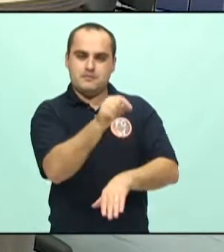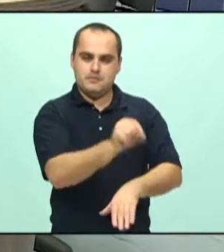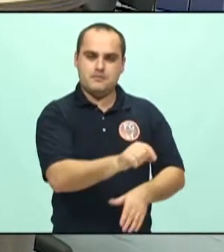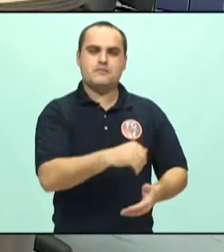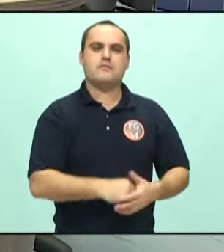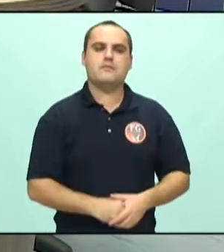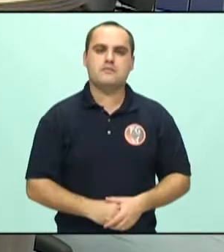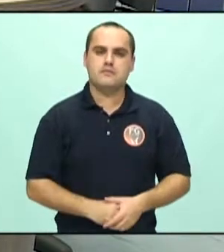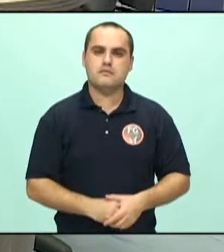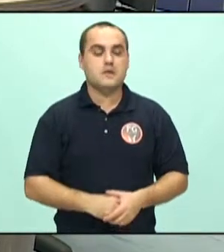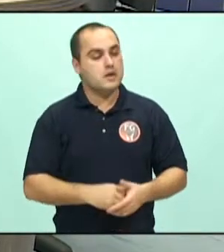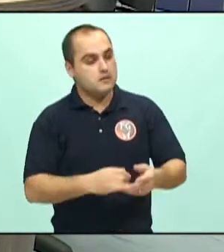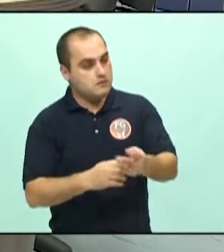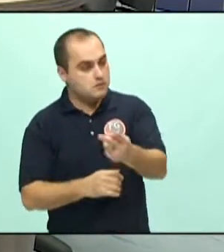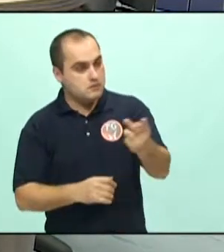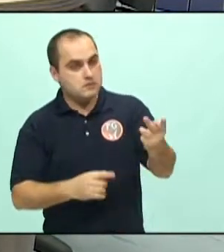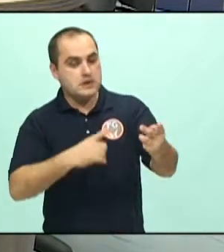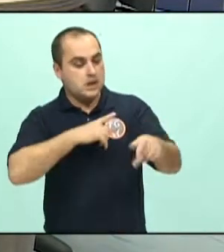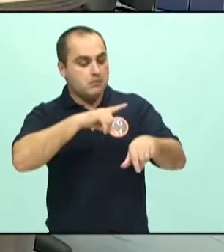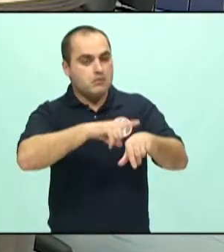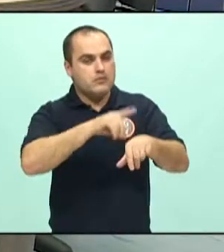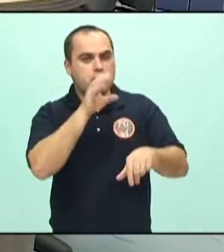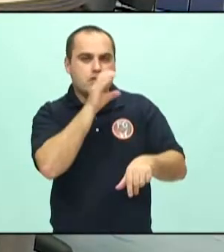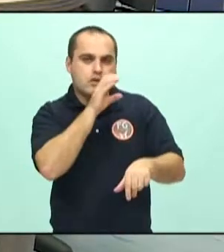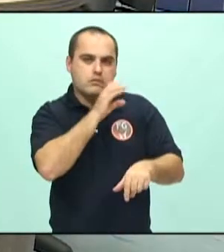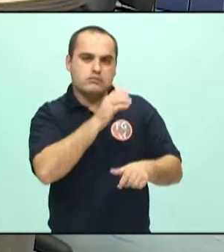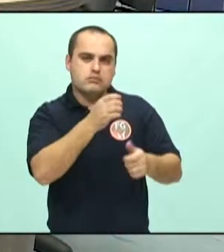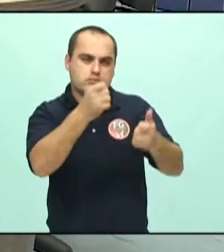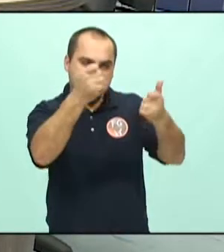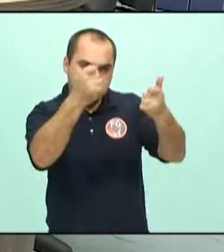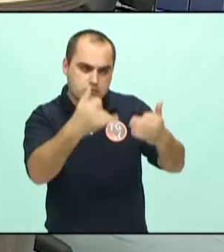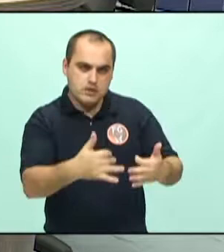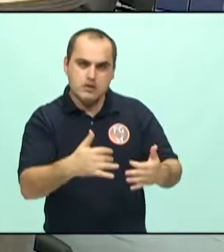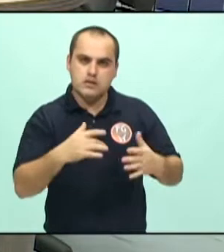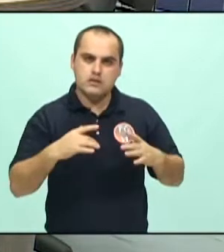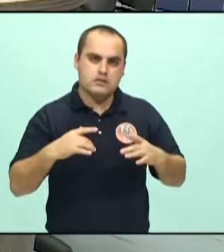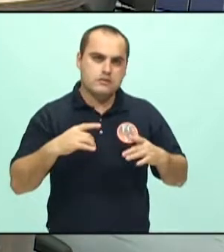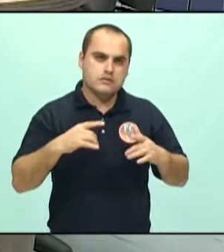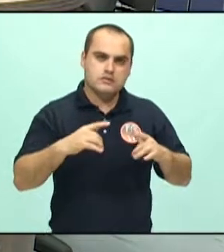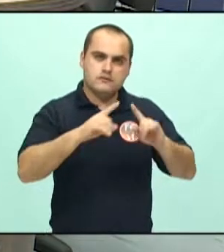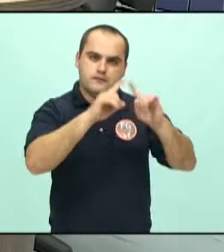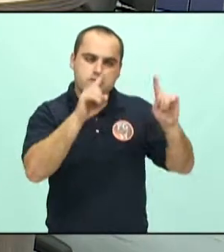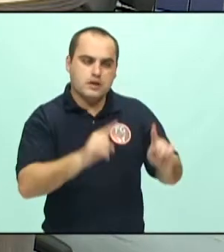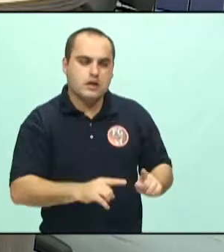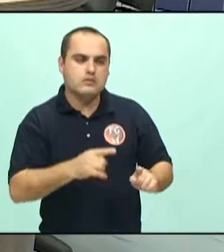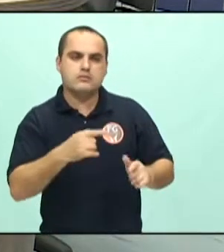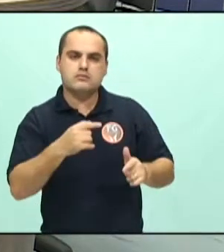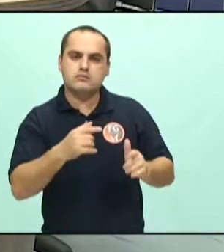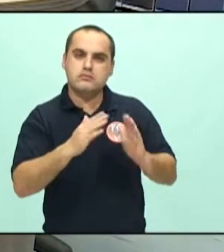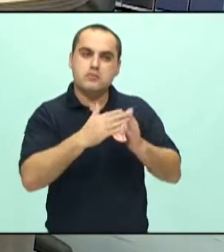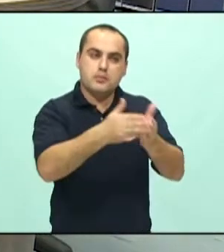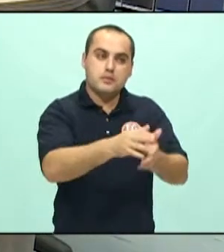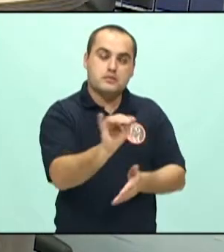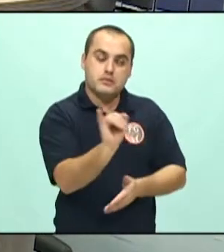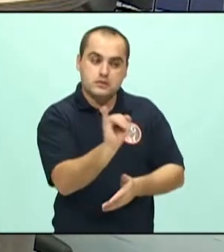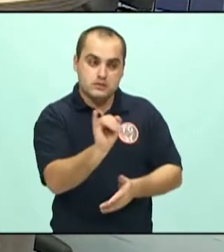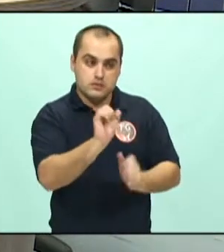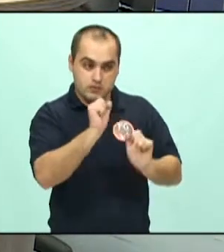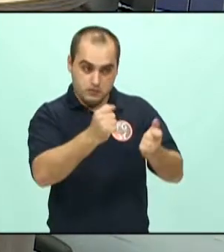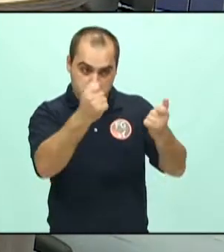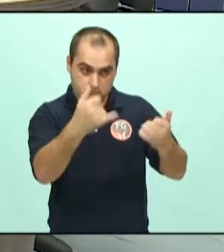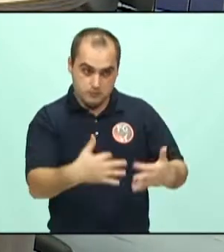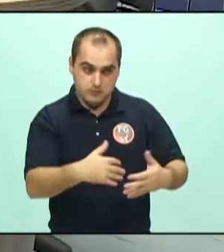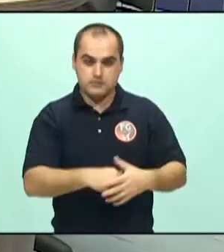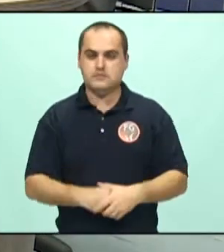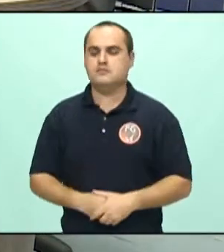um espaço aberto para que deixe uma mensagem para os trabalhadores portuários aqui do município. Eu